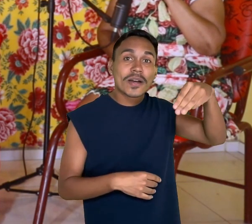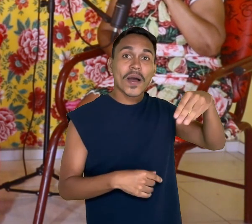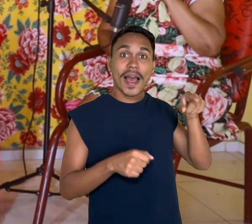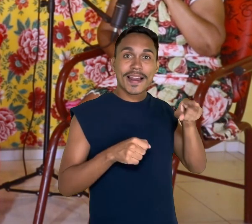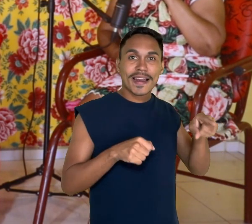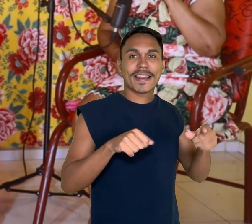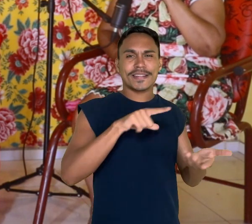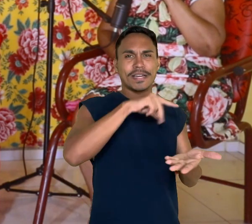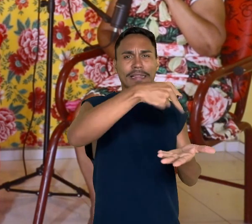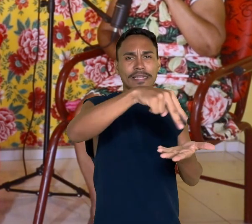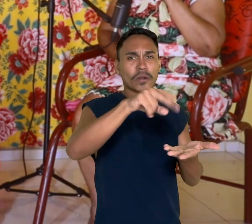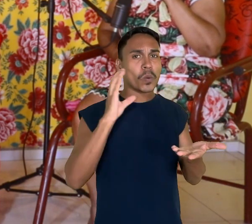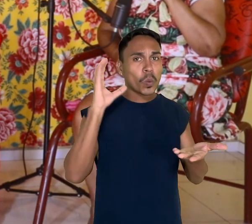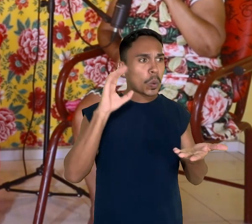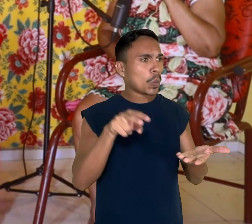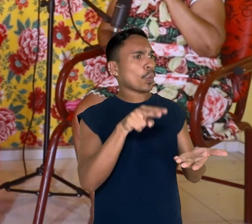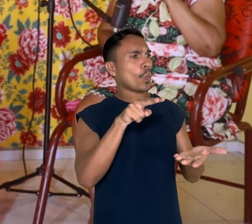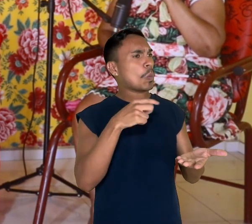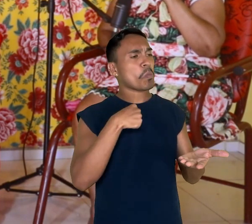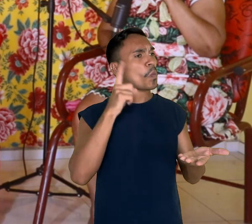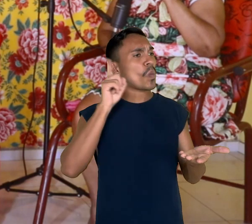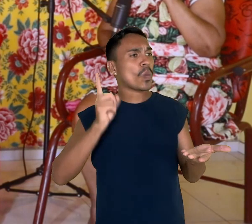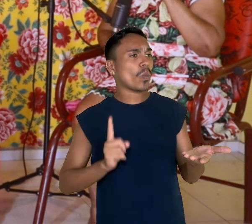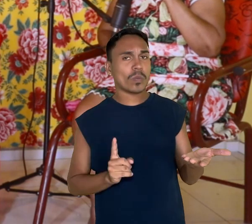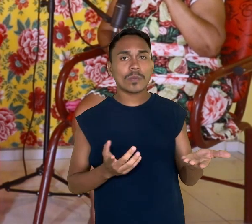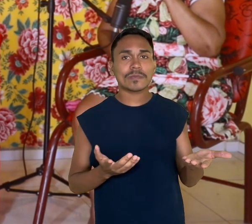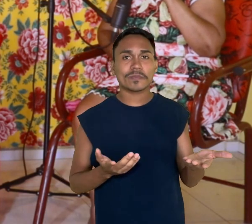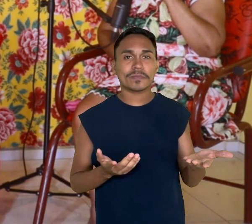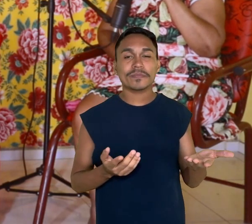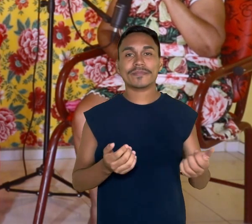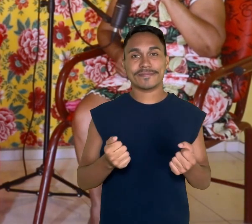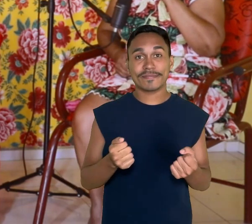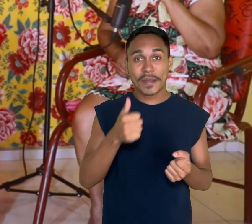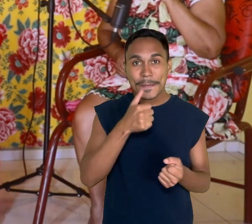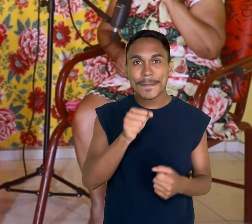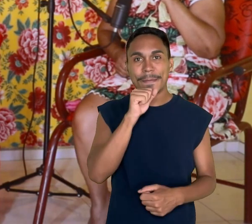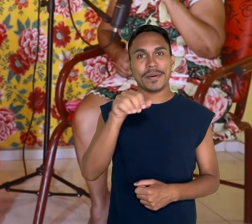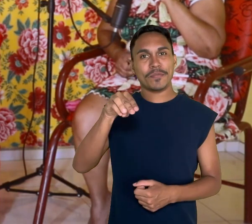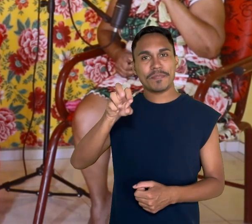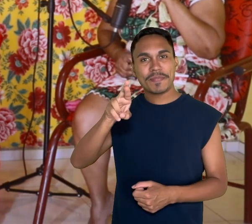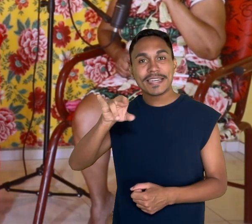Lá tinha a dança do coco, mas eu não dançava não. Mãe